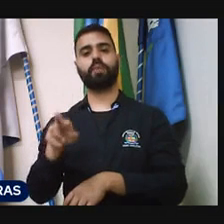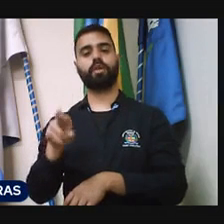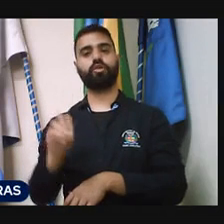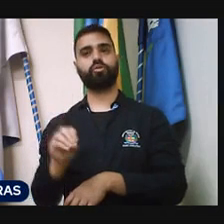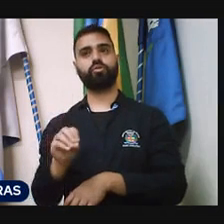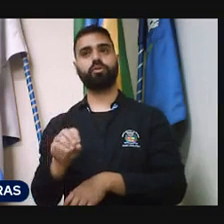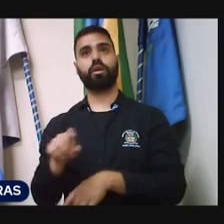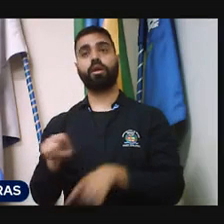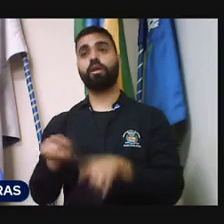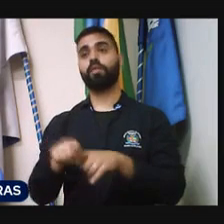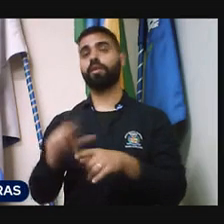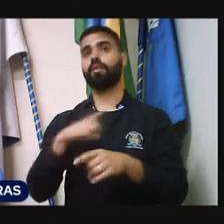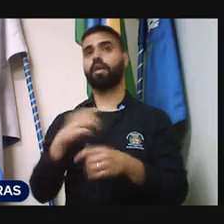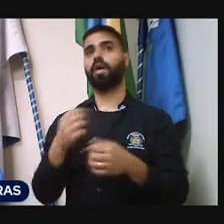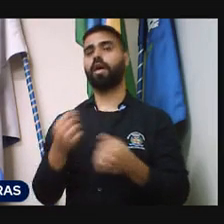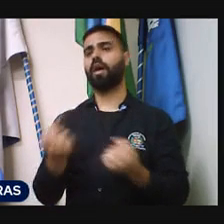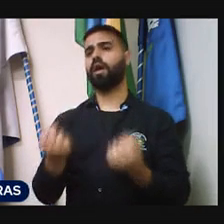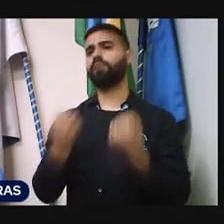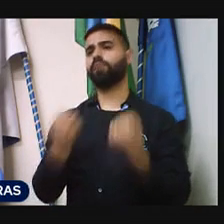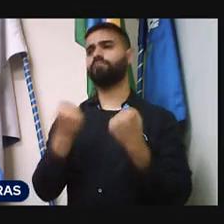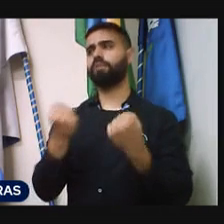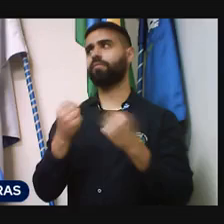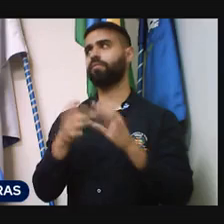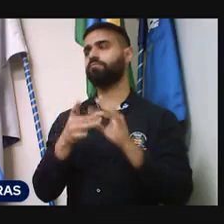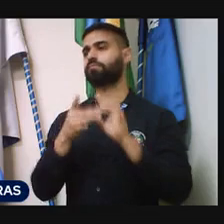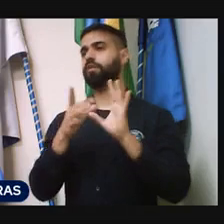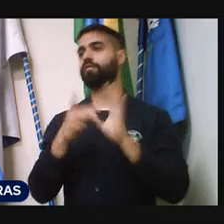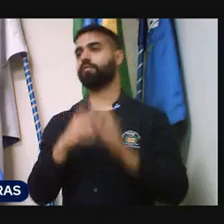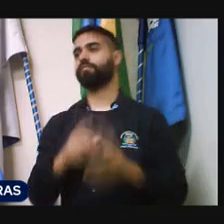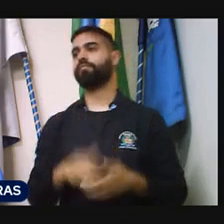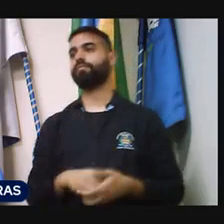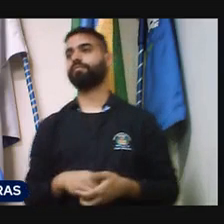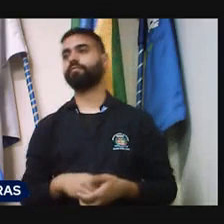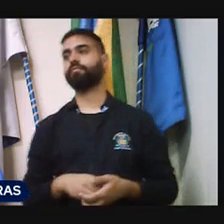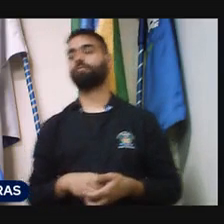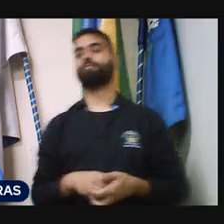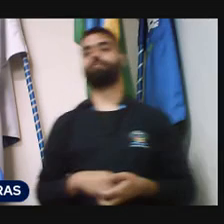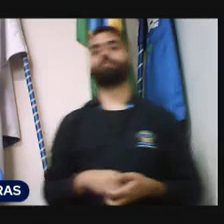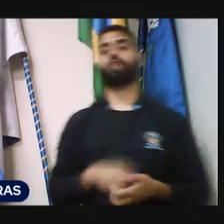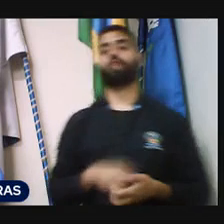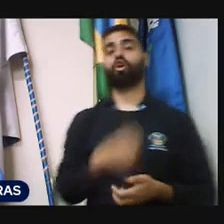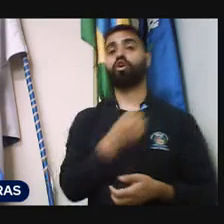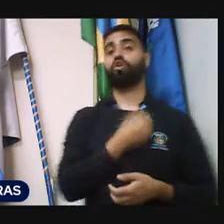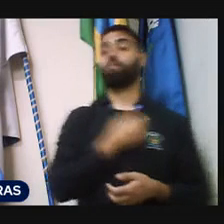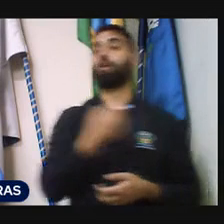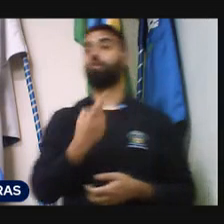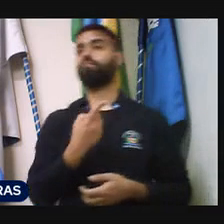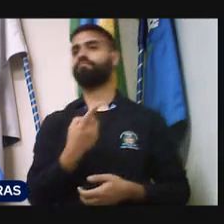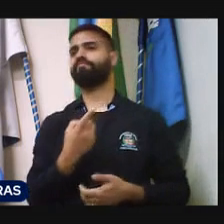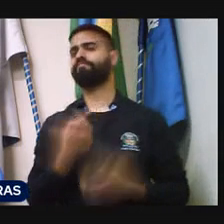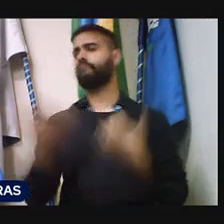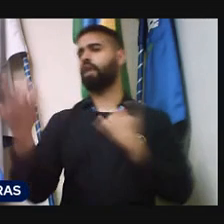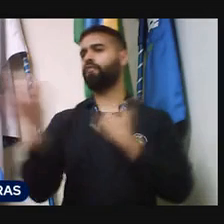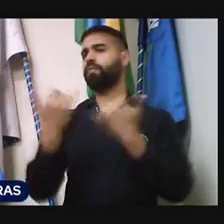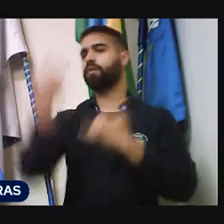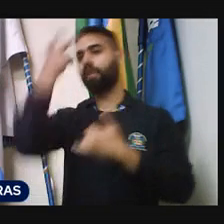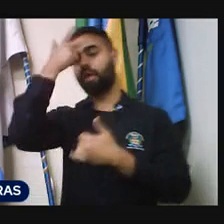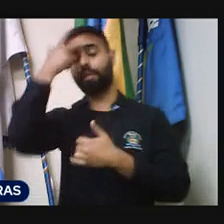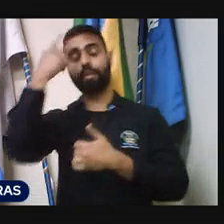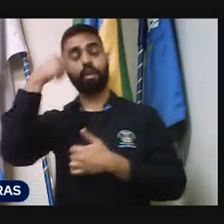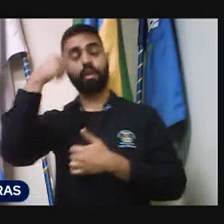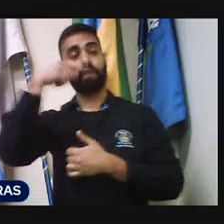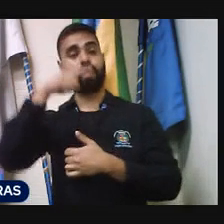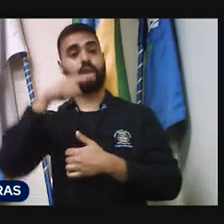instalação de academia ao ar livre o número um segundo informações dos Municípios frequentadores da Praça Quinze de Novembro